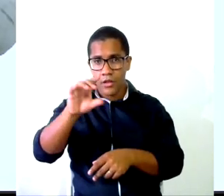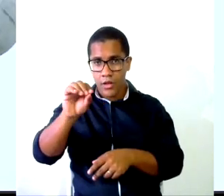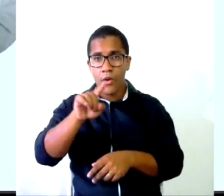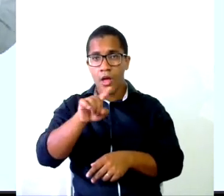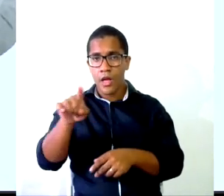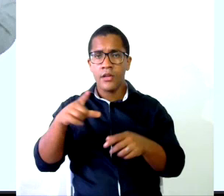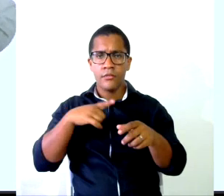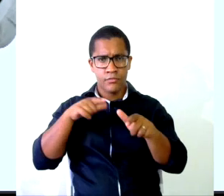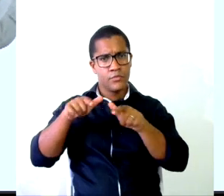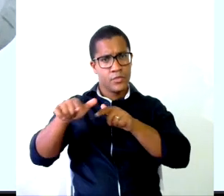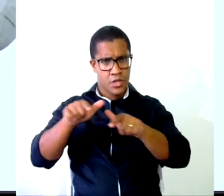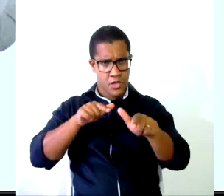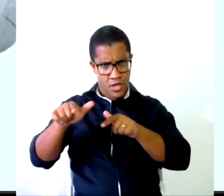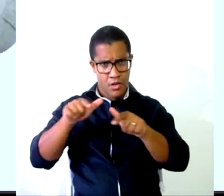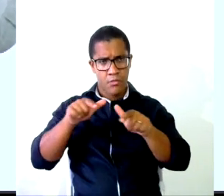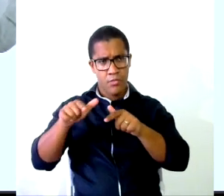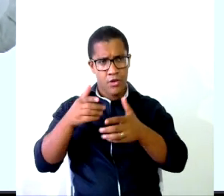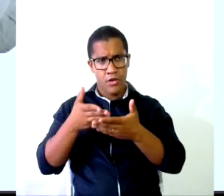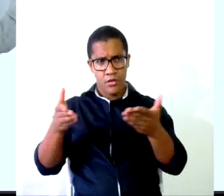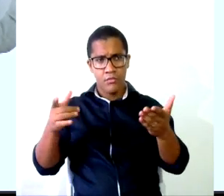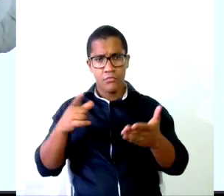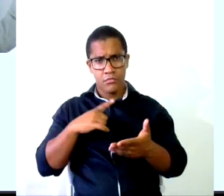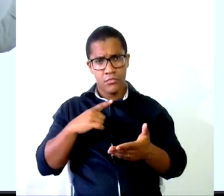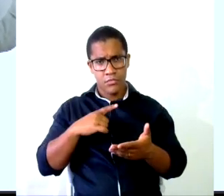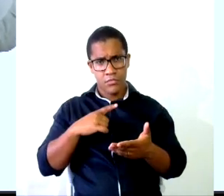tinham um trabalho como